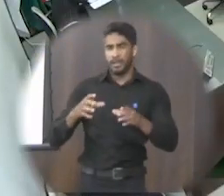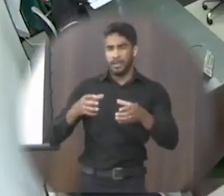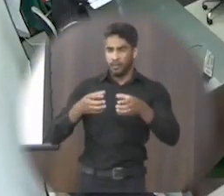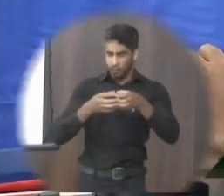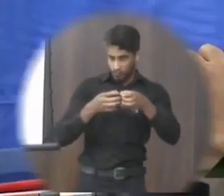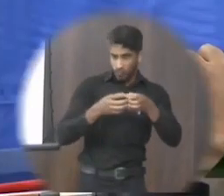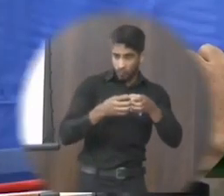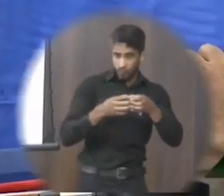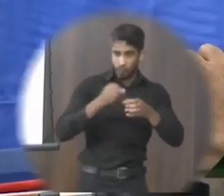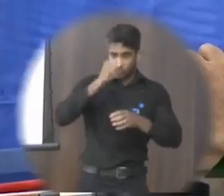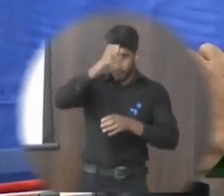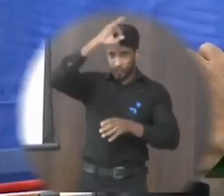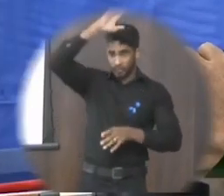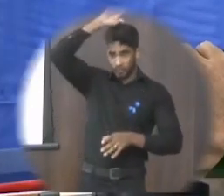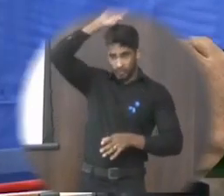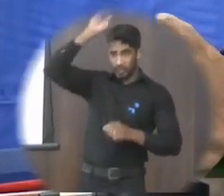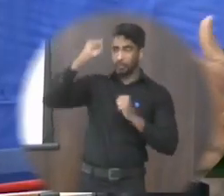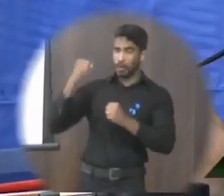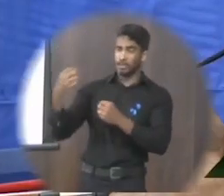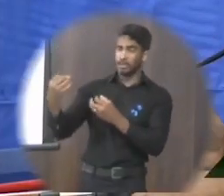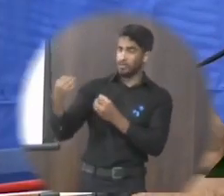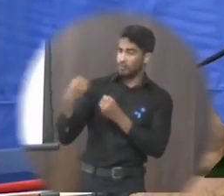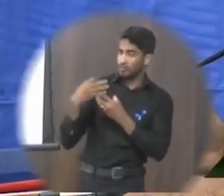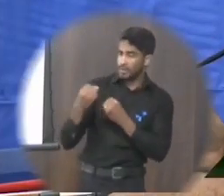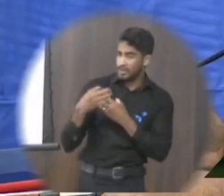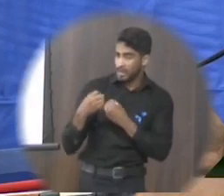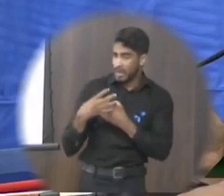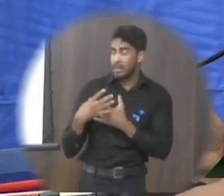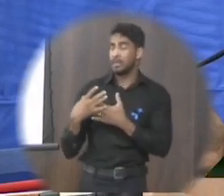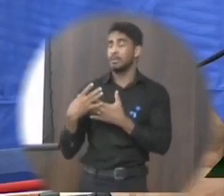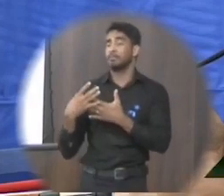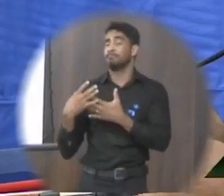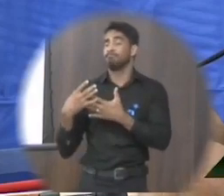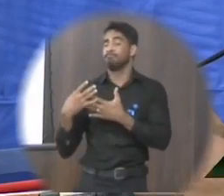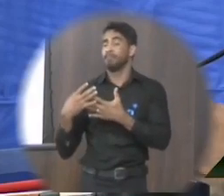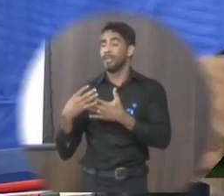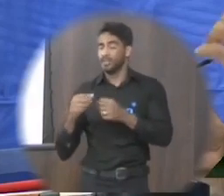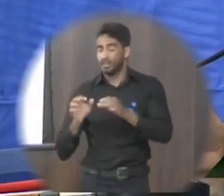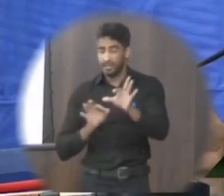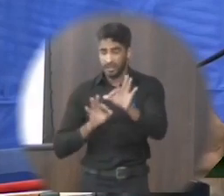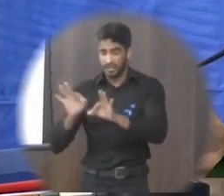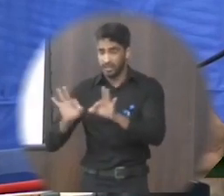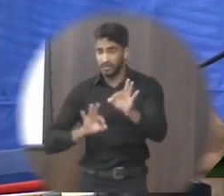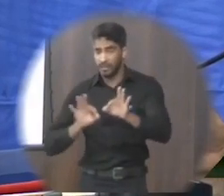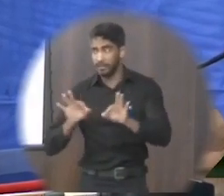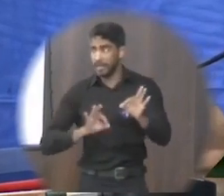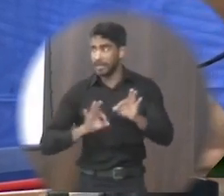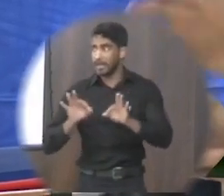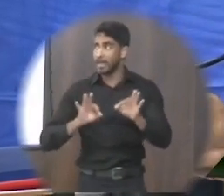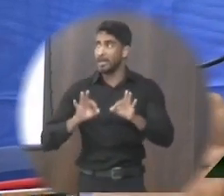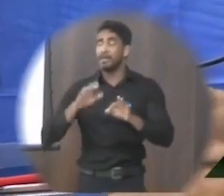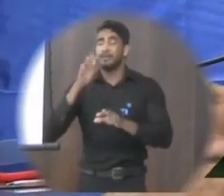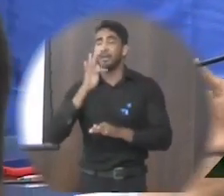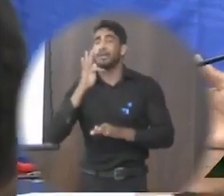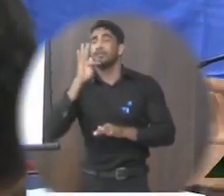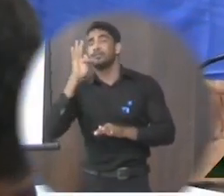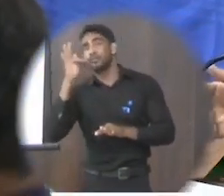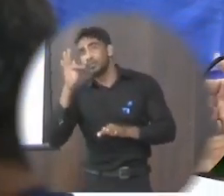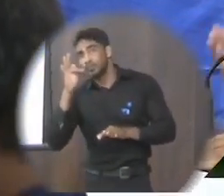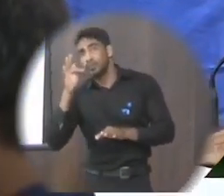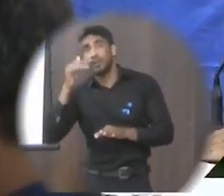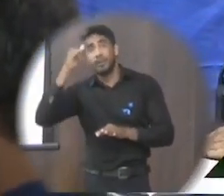nesse sentido aí de podermos se preparar para uma suposta, um